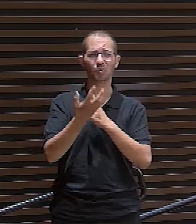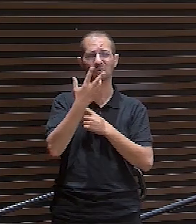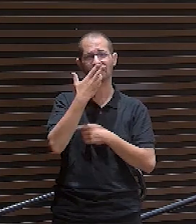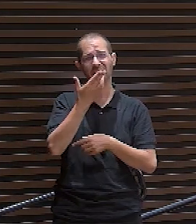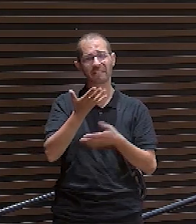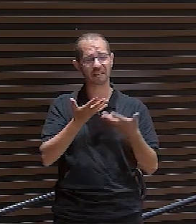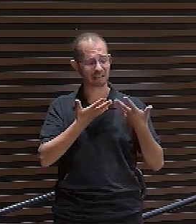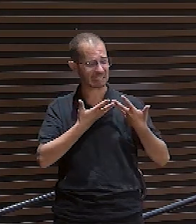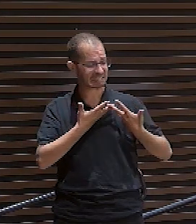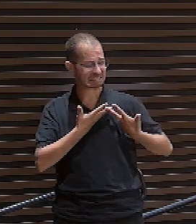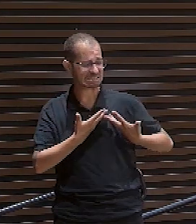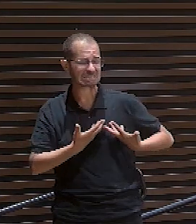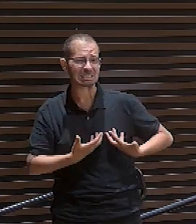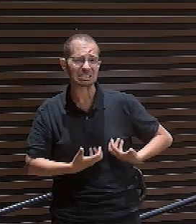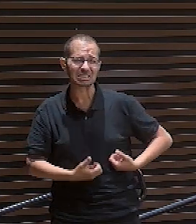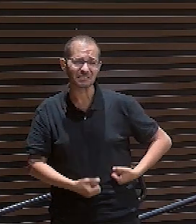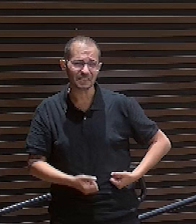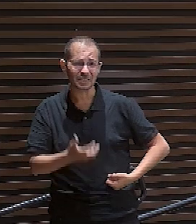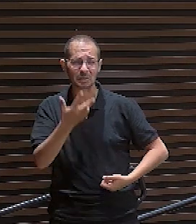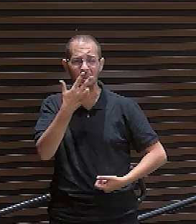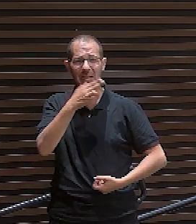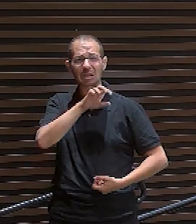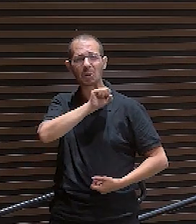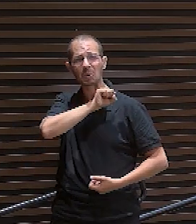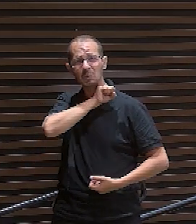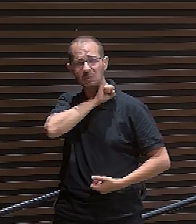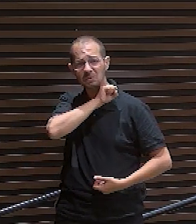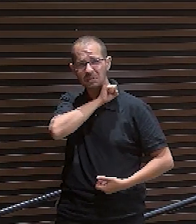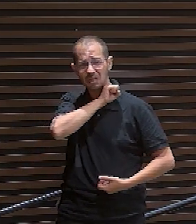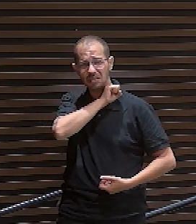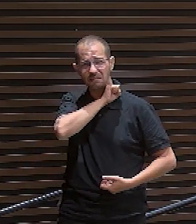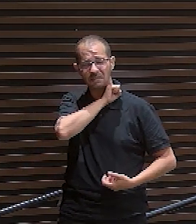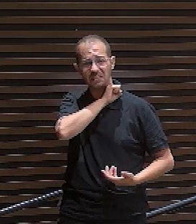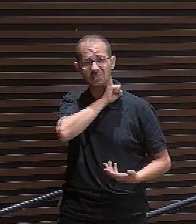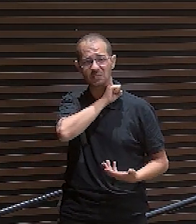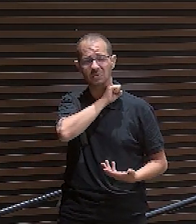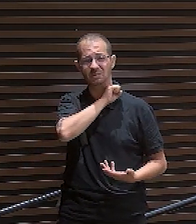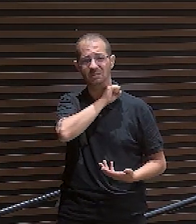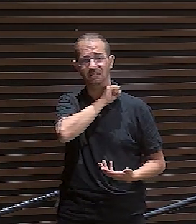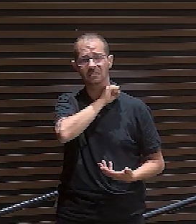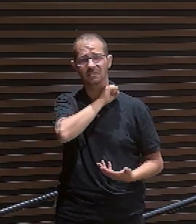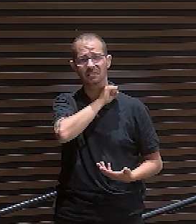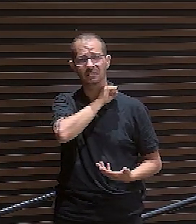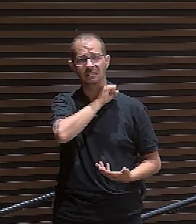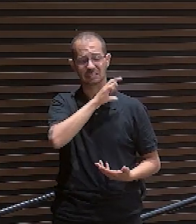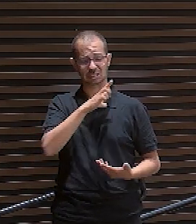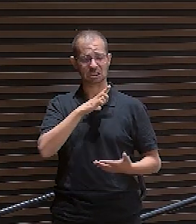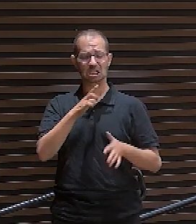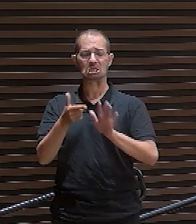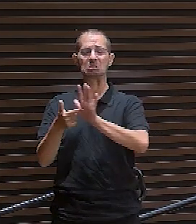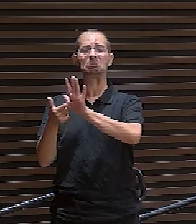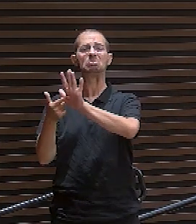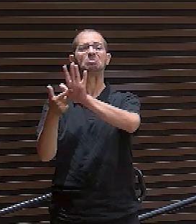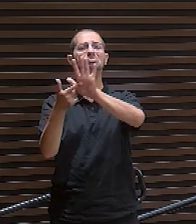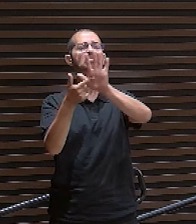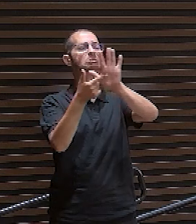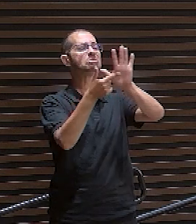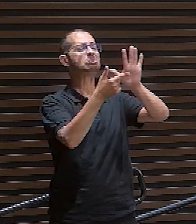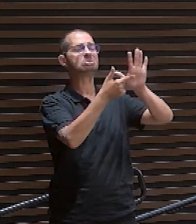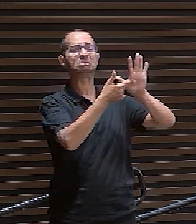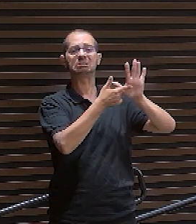cansativo. Era um sacrifício que tinha exibição de